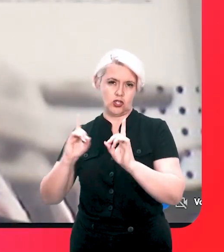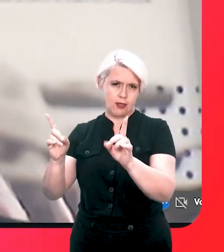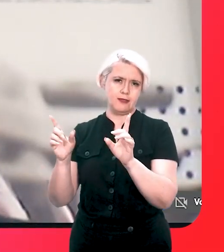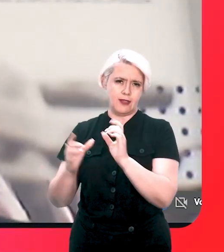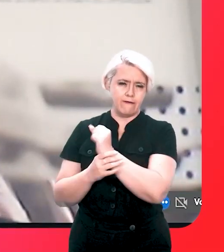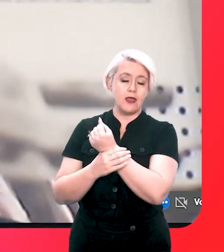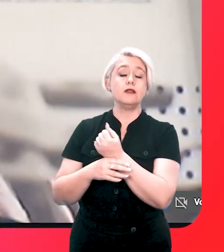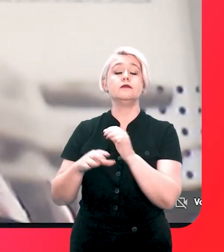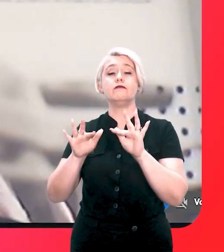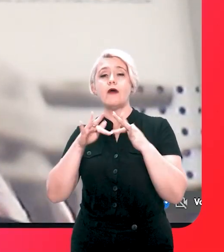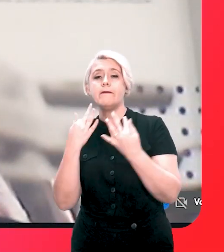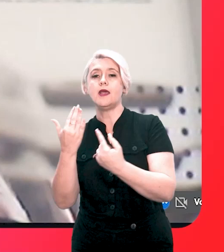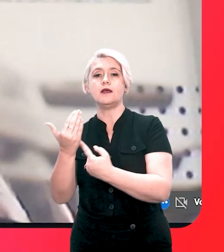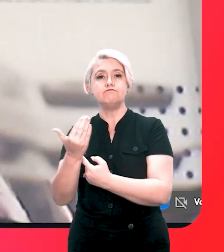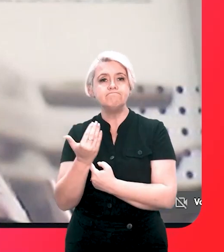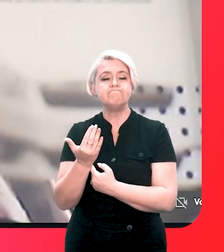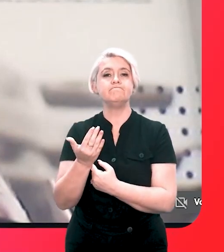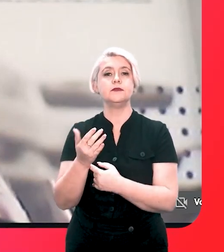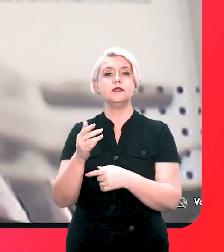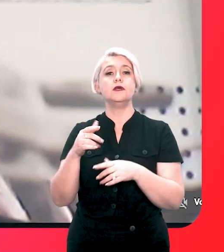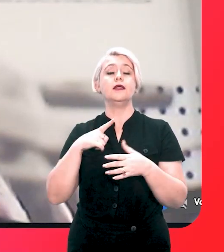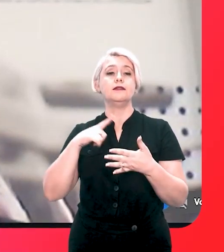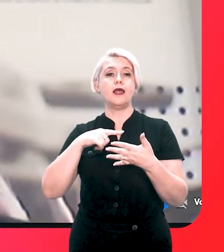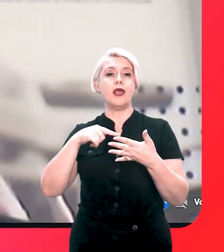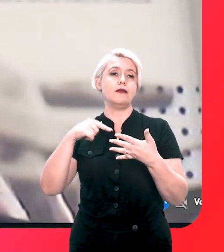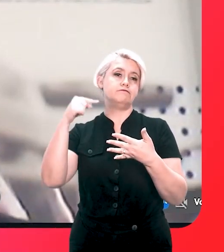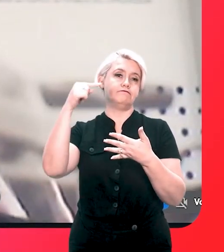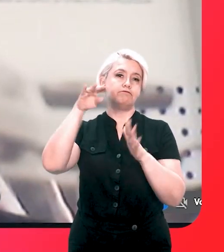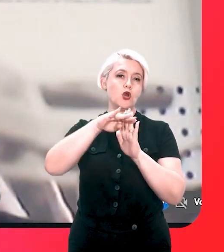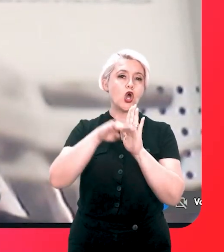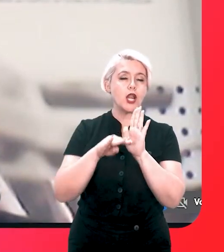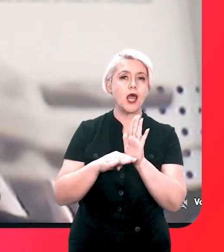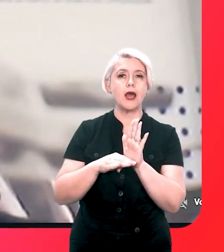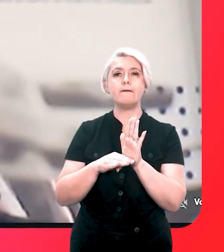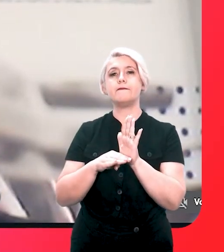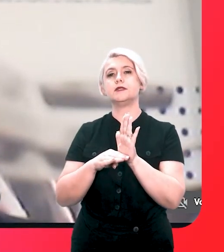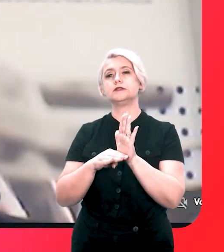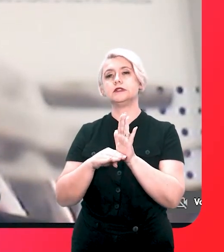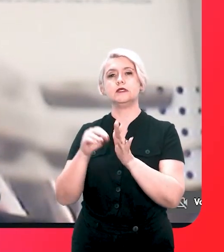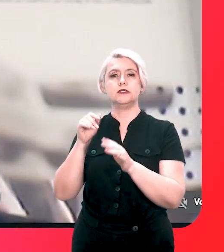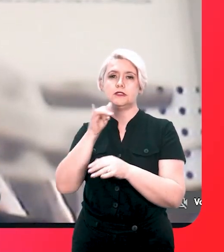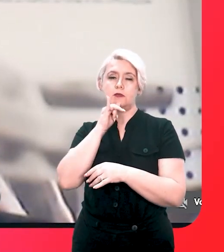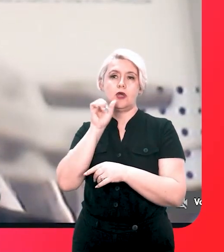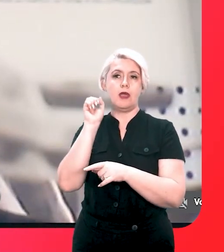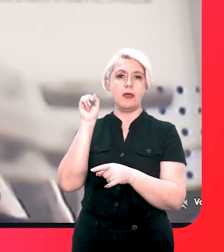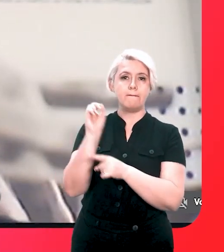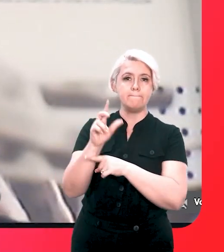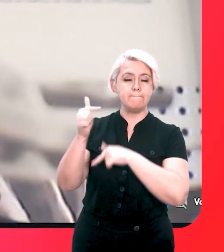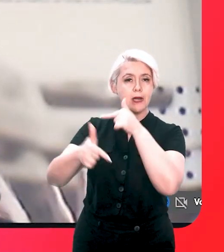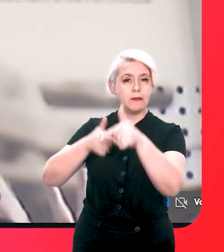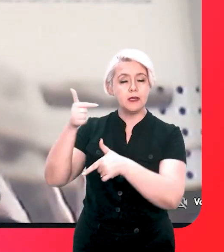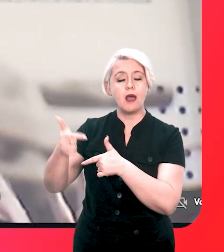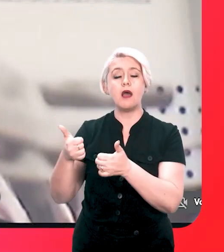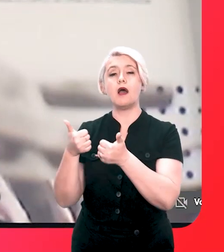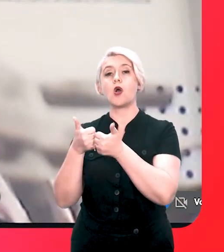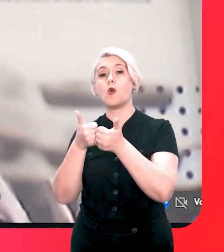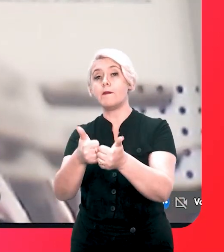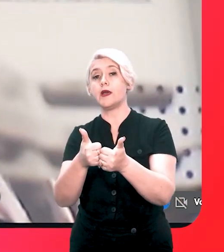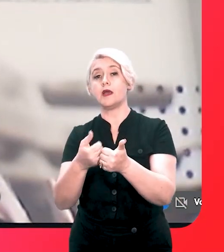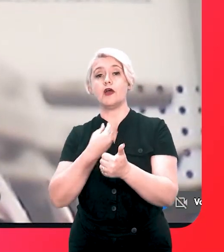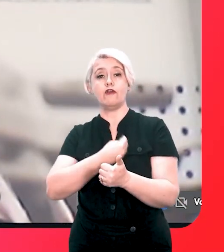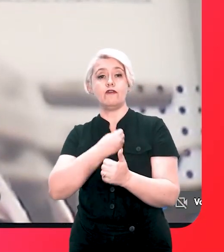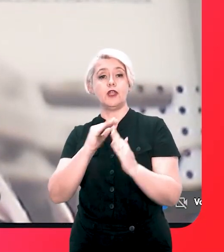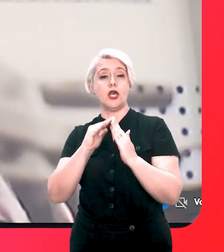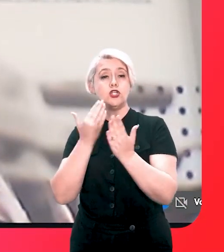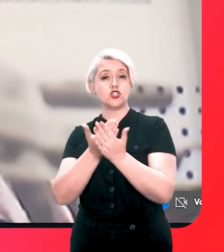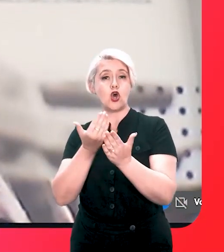Isso sim com mais aparece ainda mais que está acontecendo o judô lá no